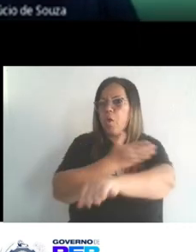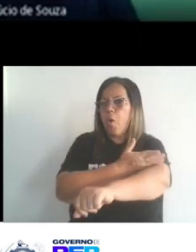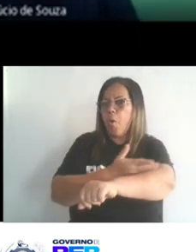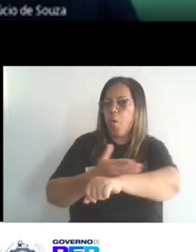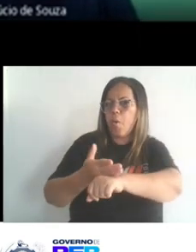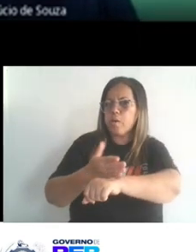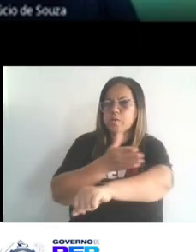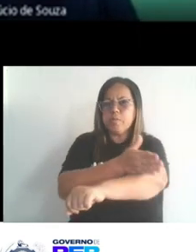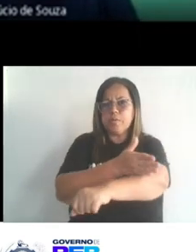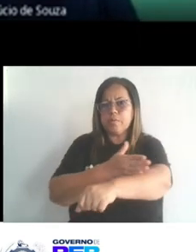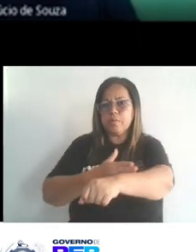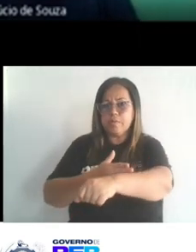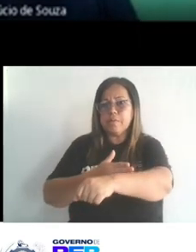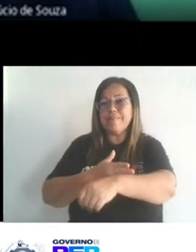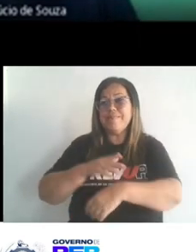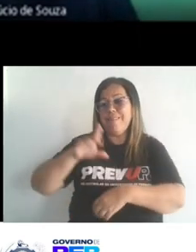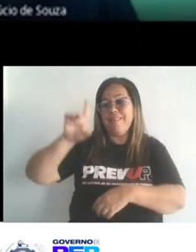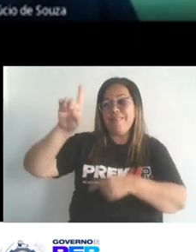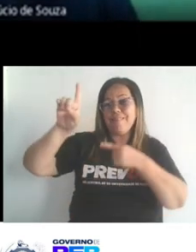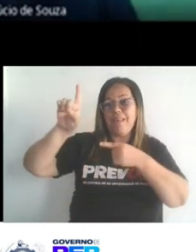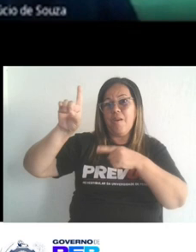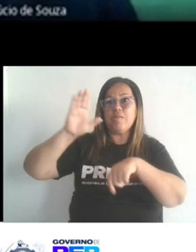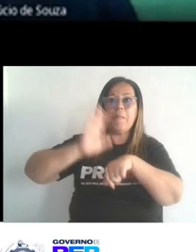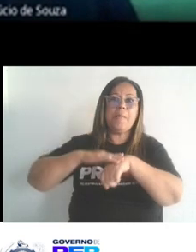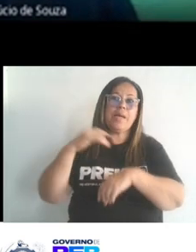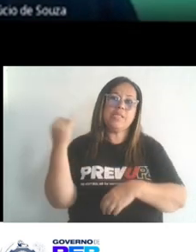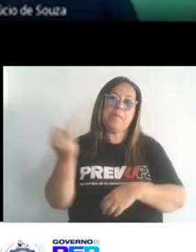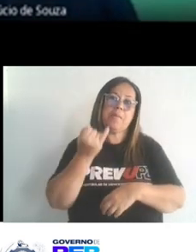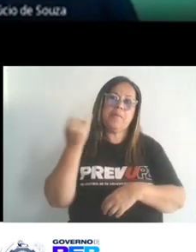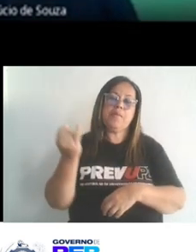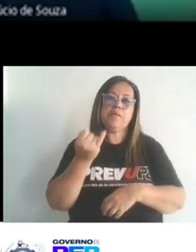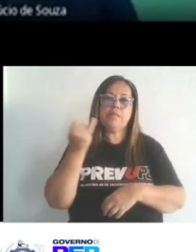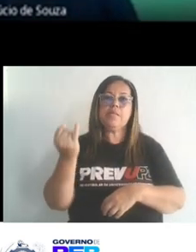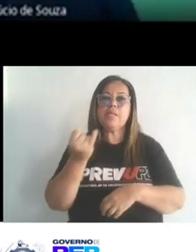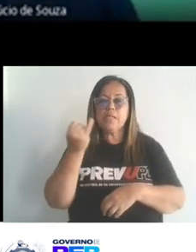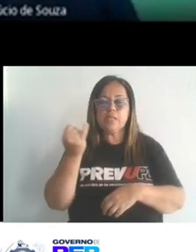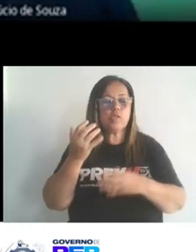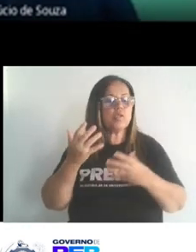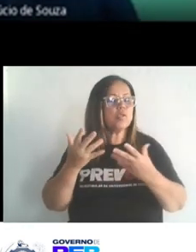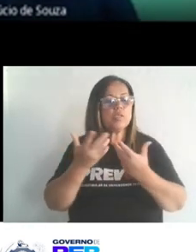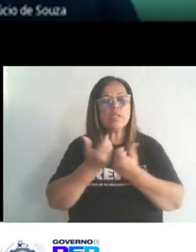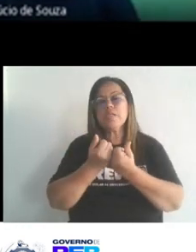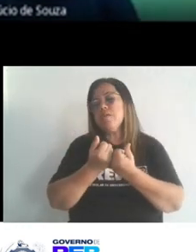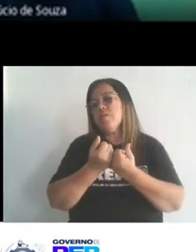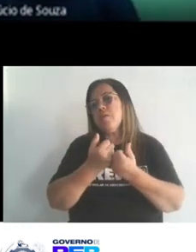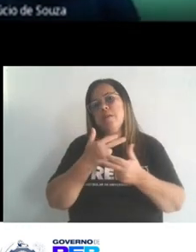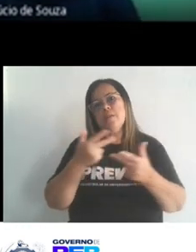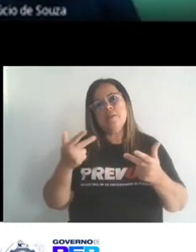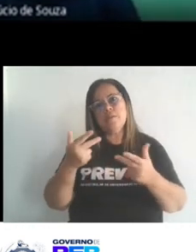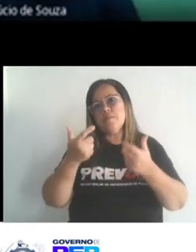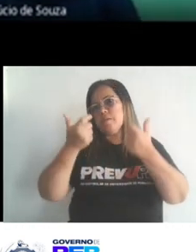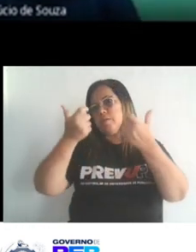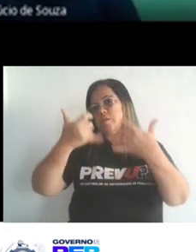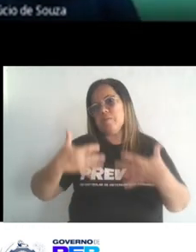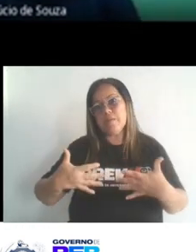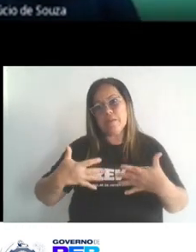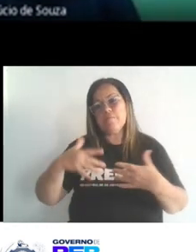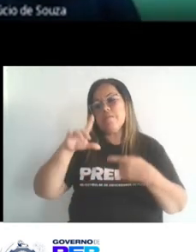cêntricas Deus estava no centro de tudo e de todos no centro de todas as explicações existentes